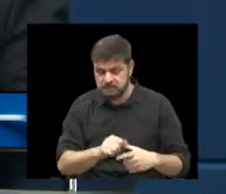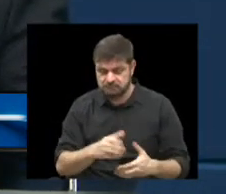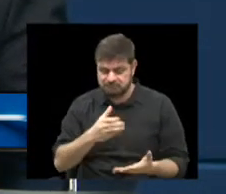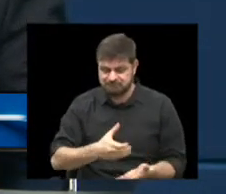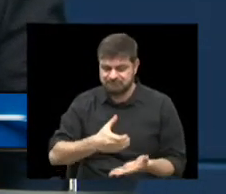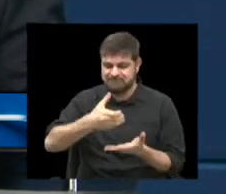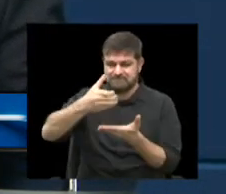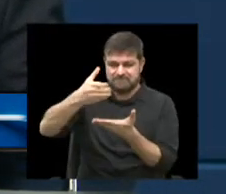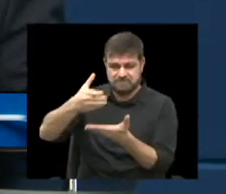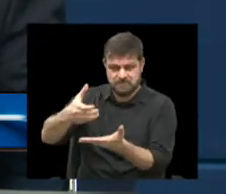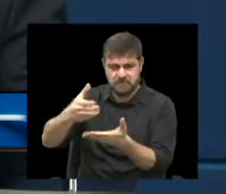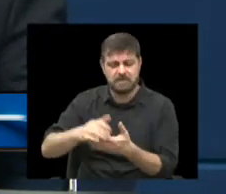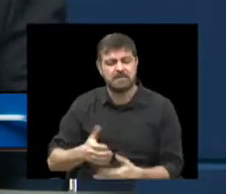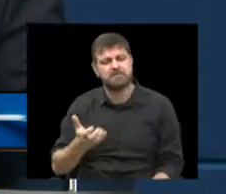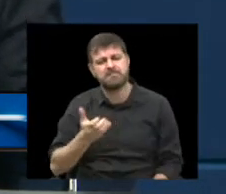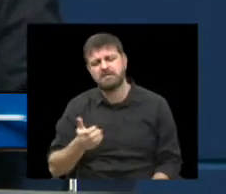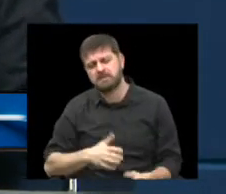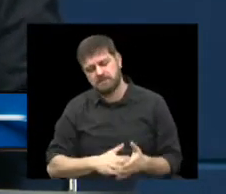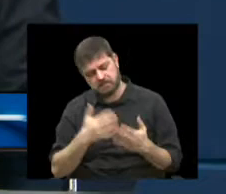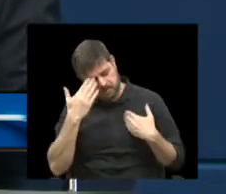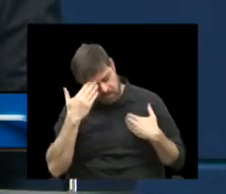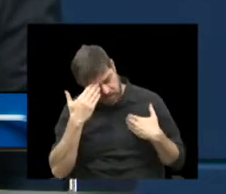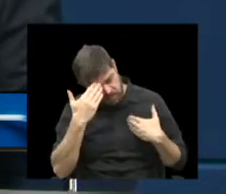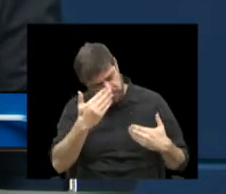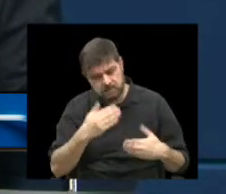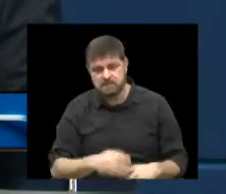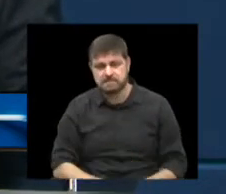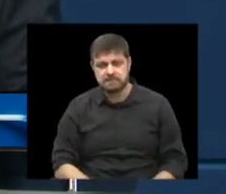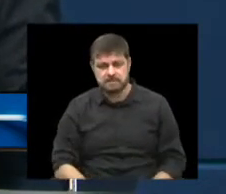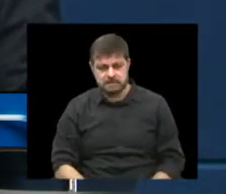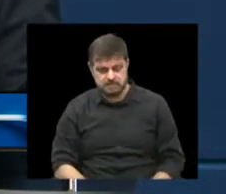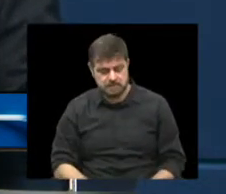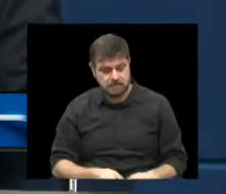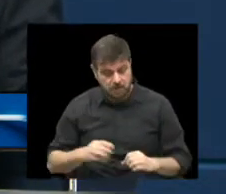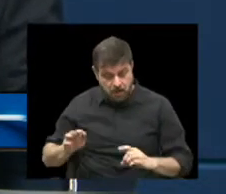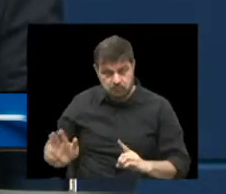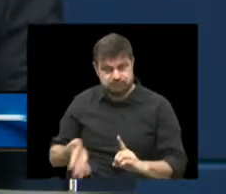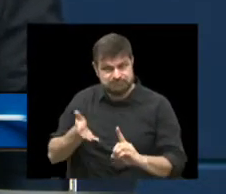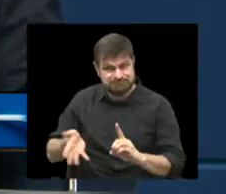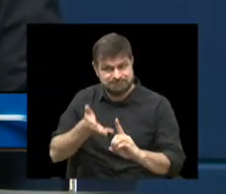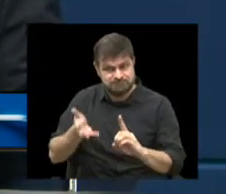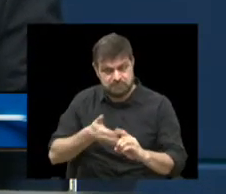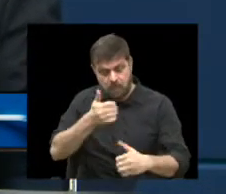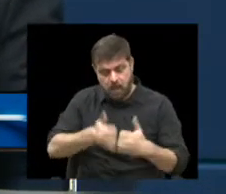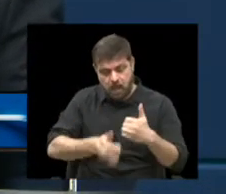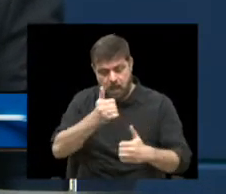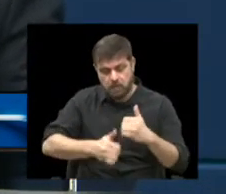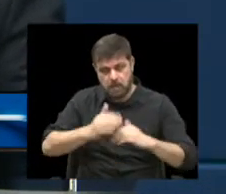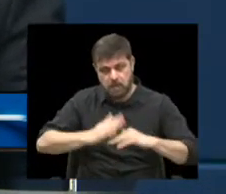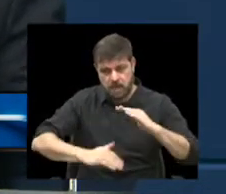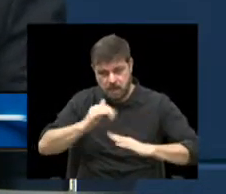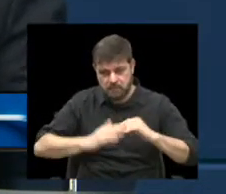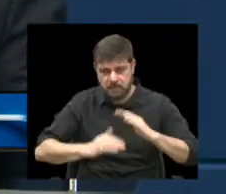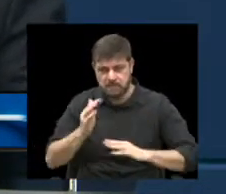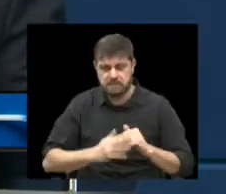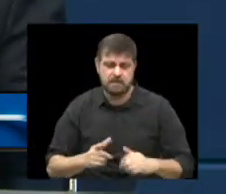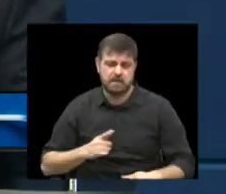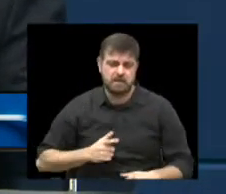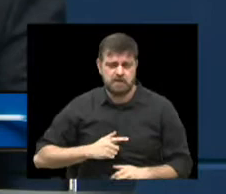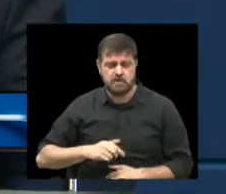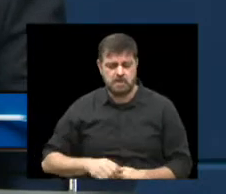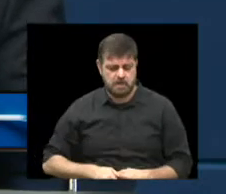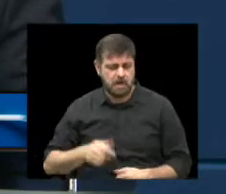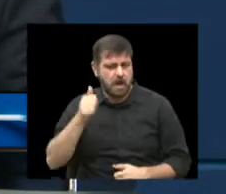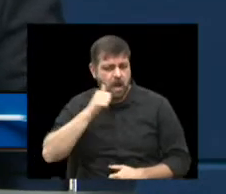agradeço ao presidente Heitor e ao Oliveira por incentivarem o esporte. Em nome da Sueli e da